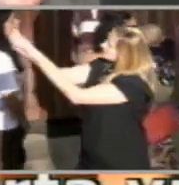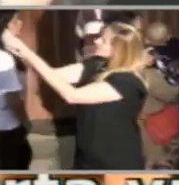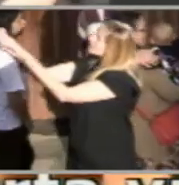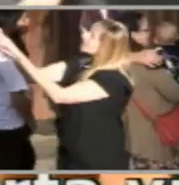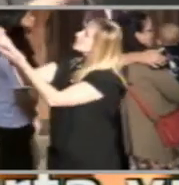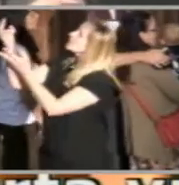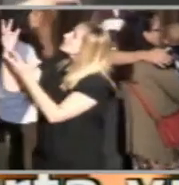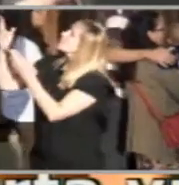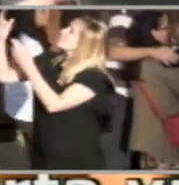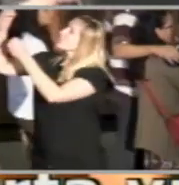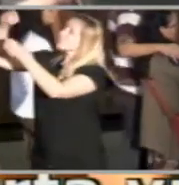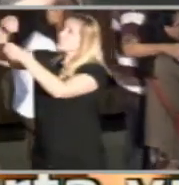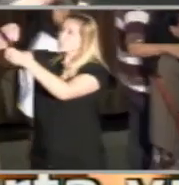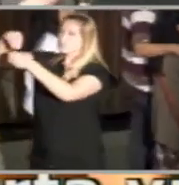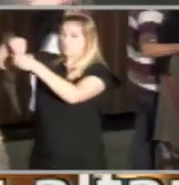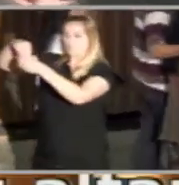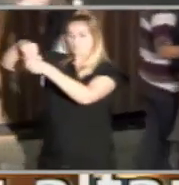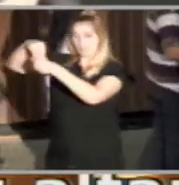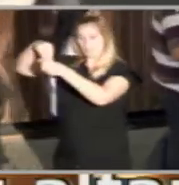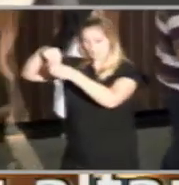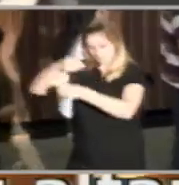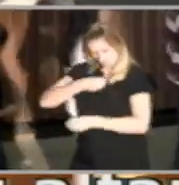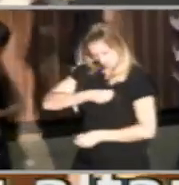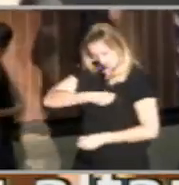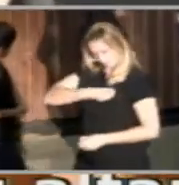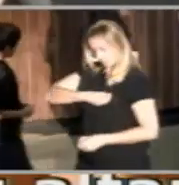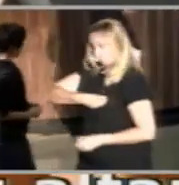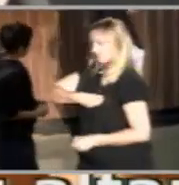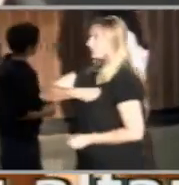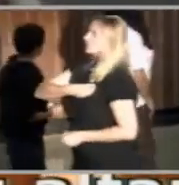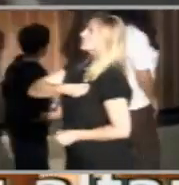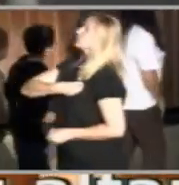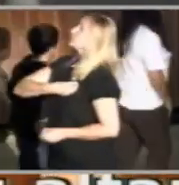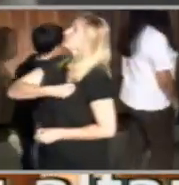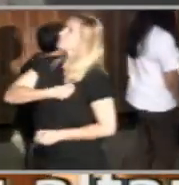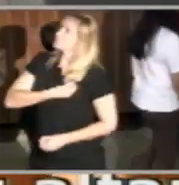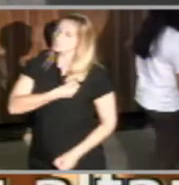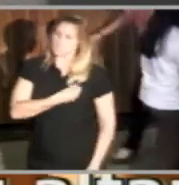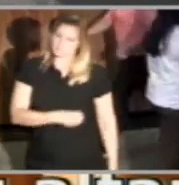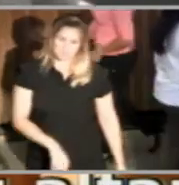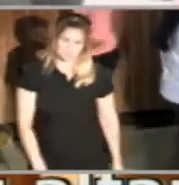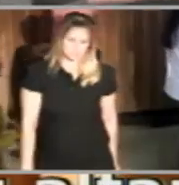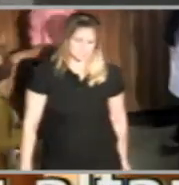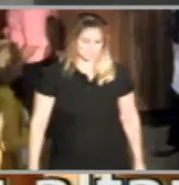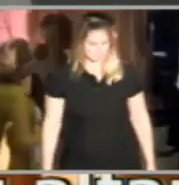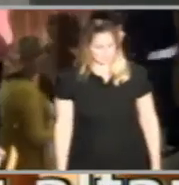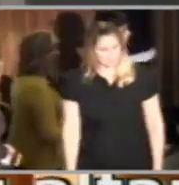entregar como oferta viva em teu